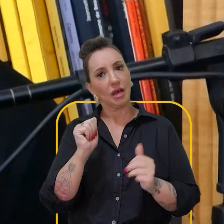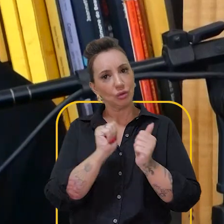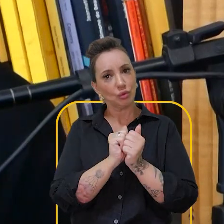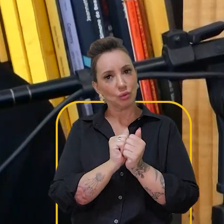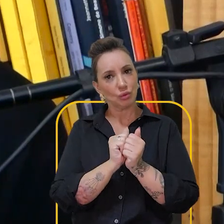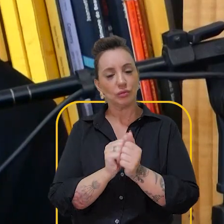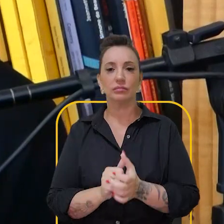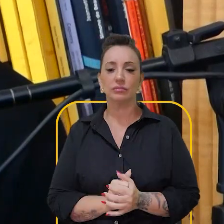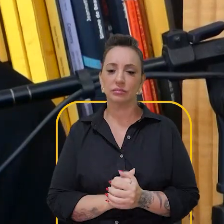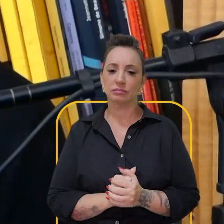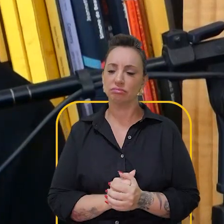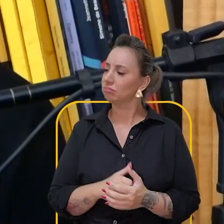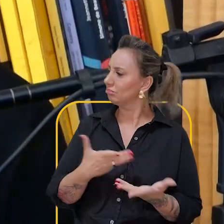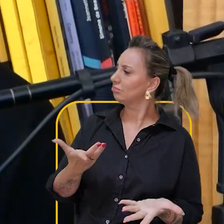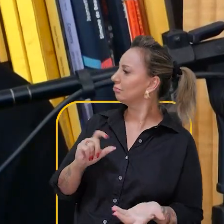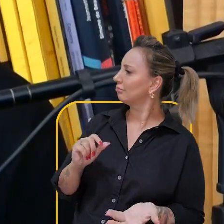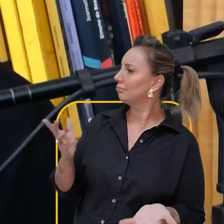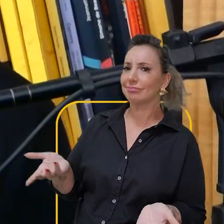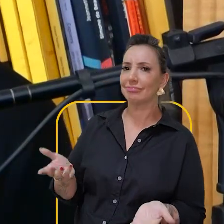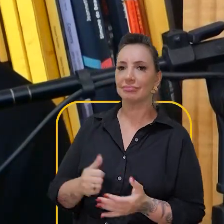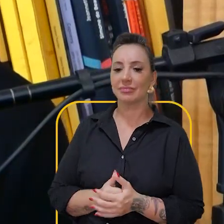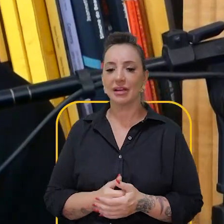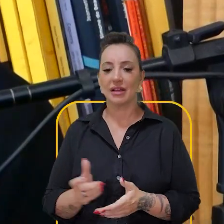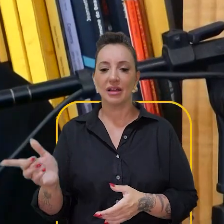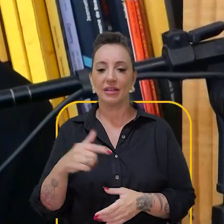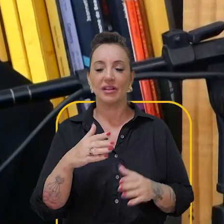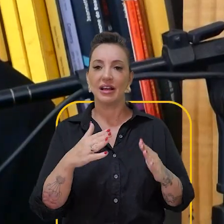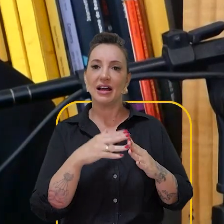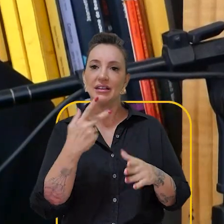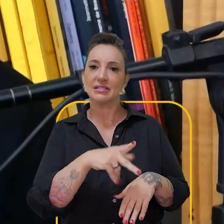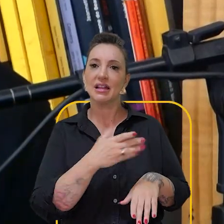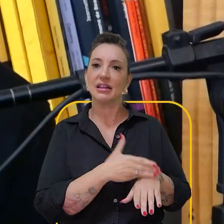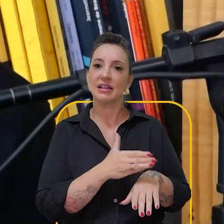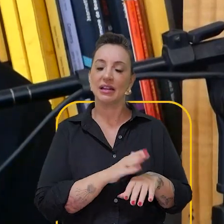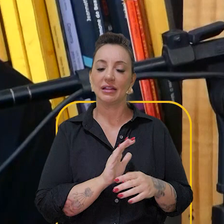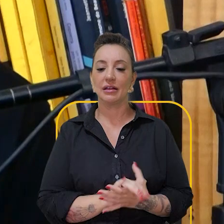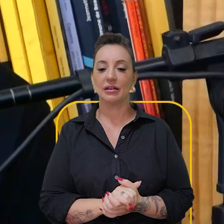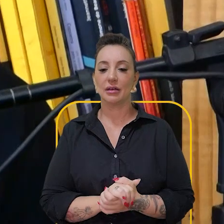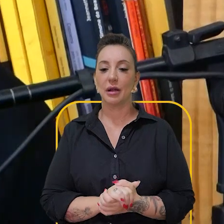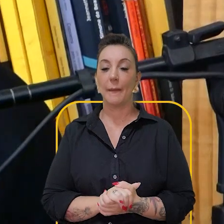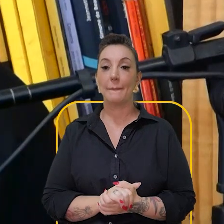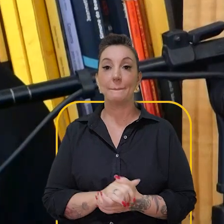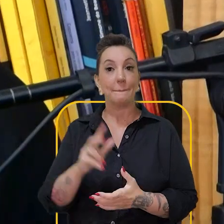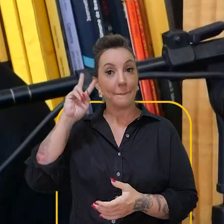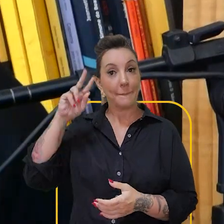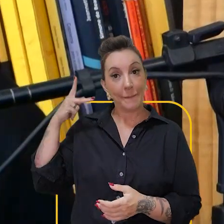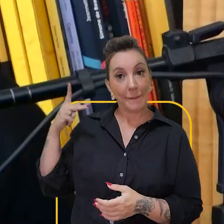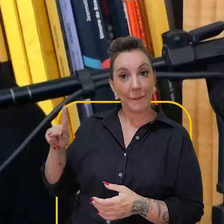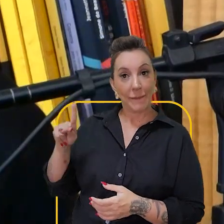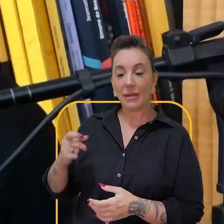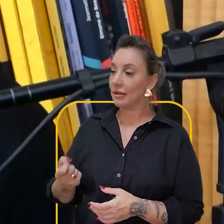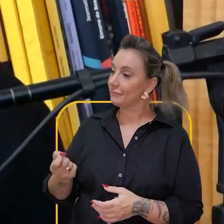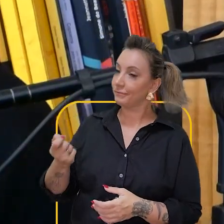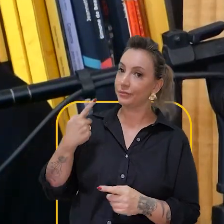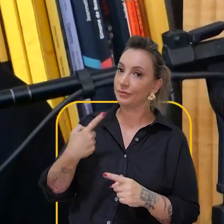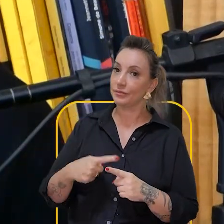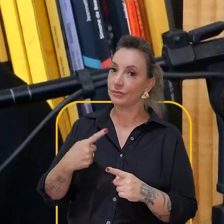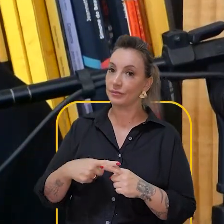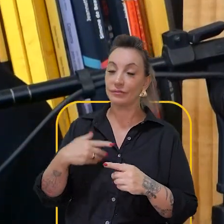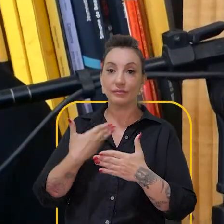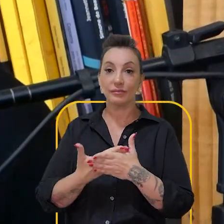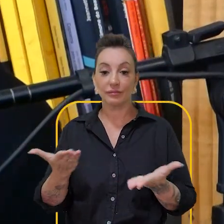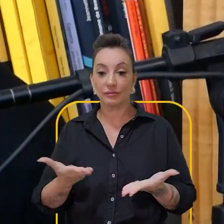história desse rapaz é estranha porque até hoje eu não descobri o que que ele treinava porque ele inventava umas histórias